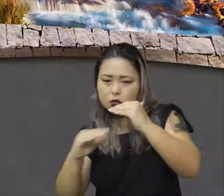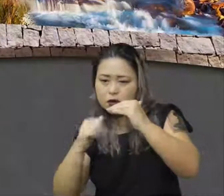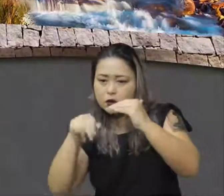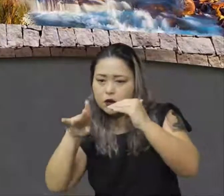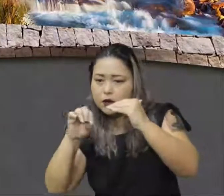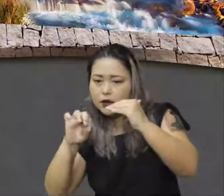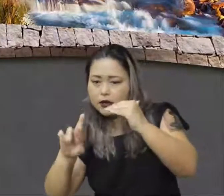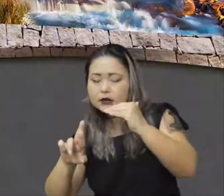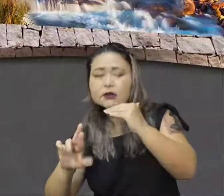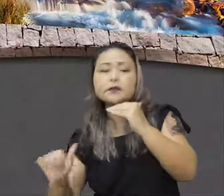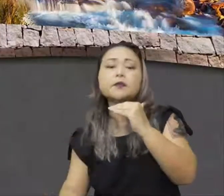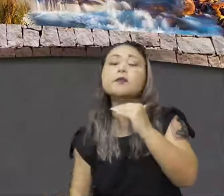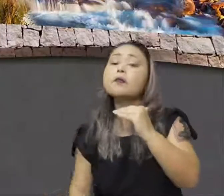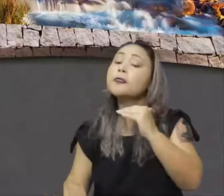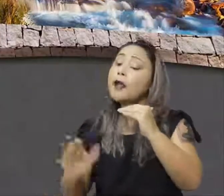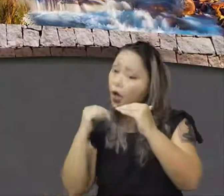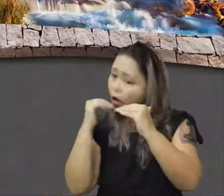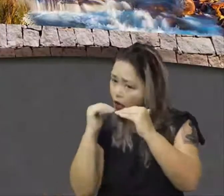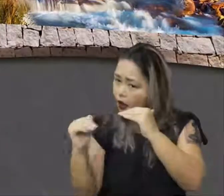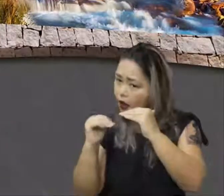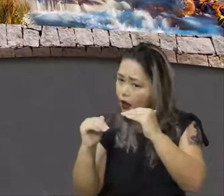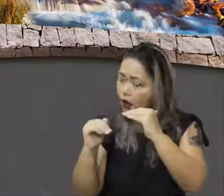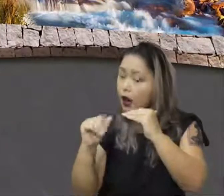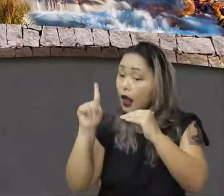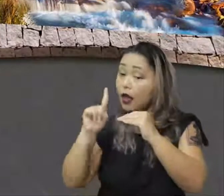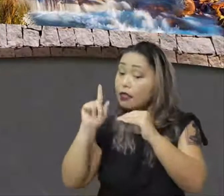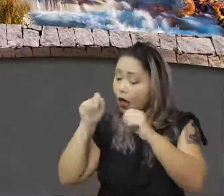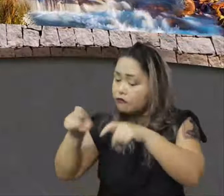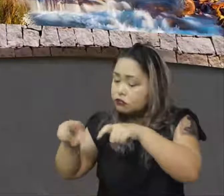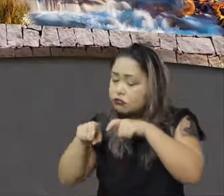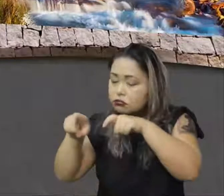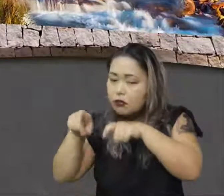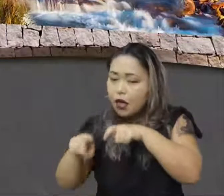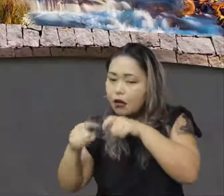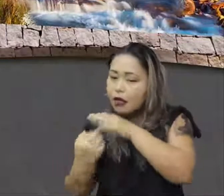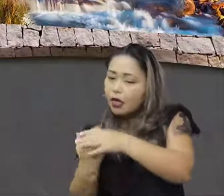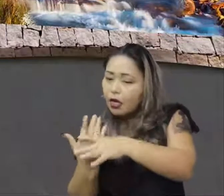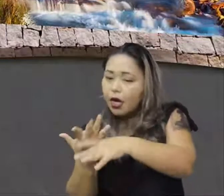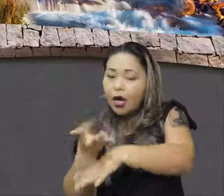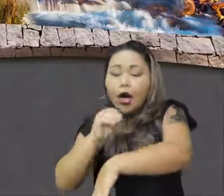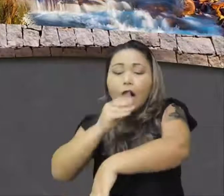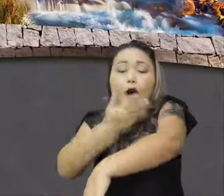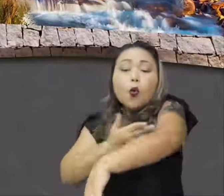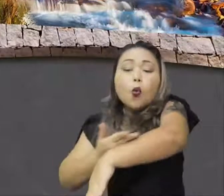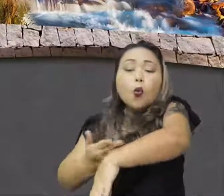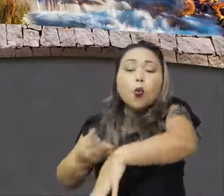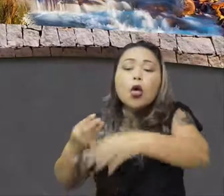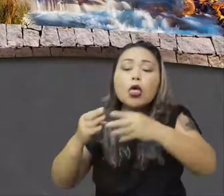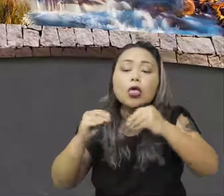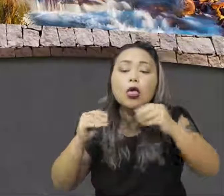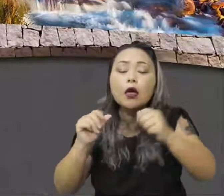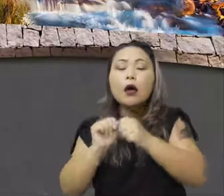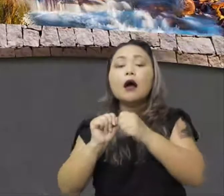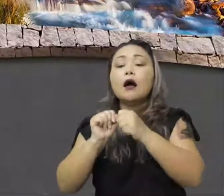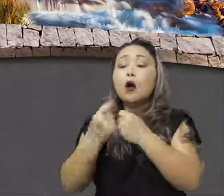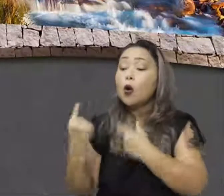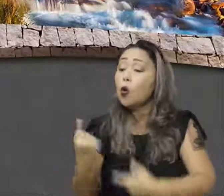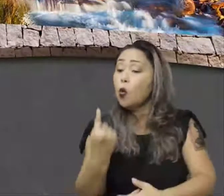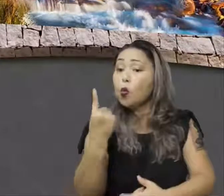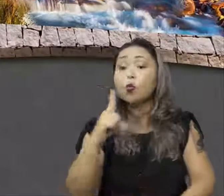Câncer. Portanto, plantavam algodão. E aí a monocultura, onde tinha muito